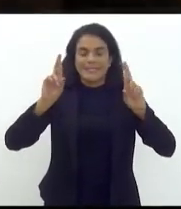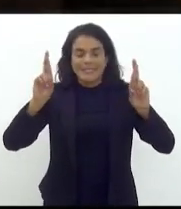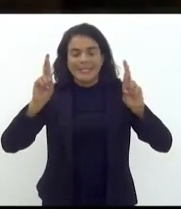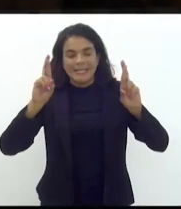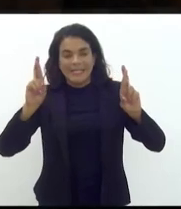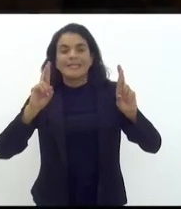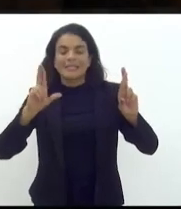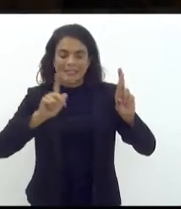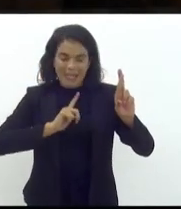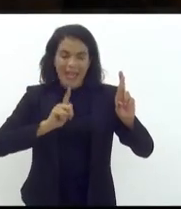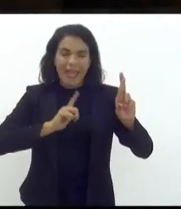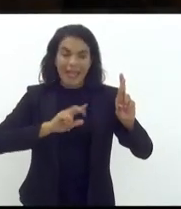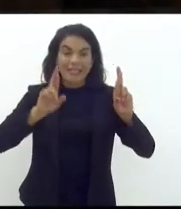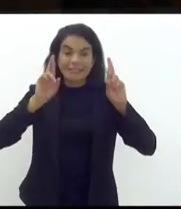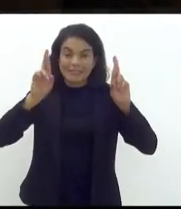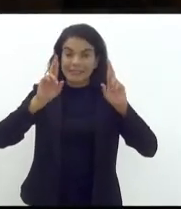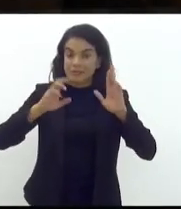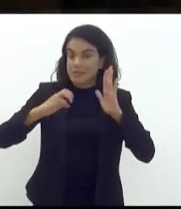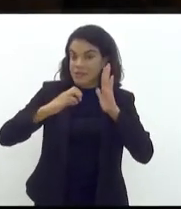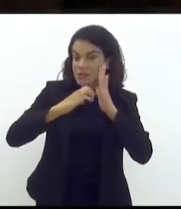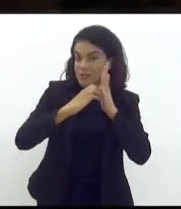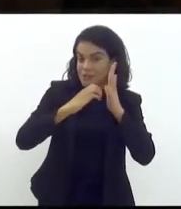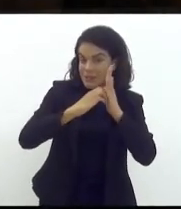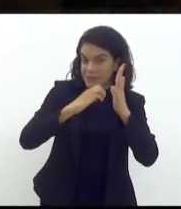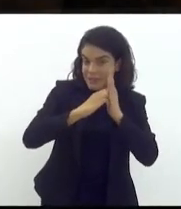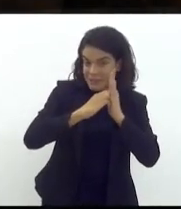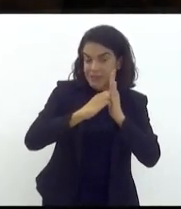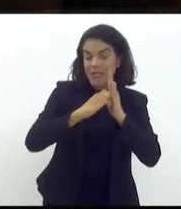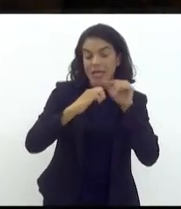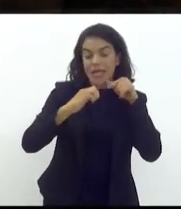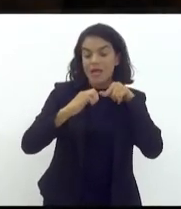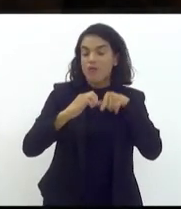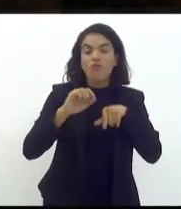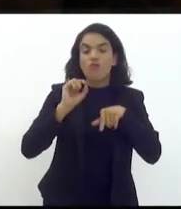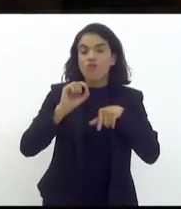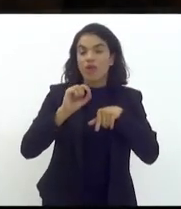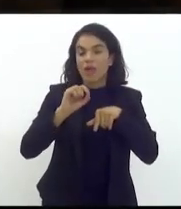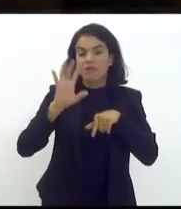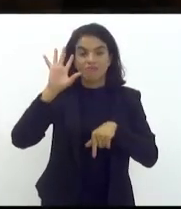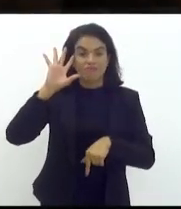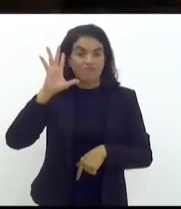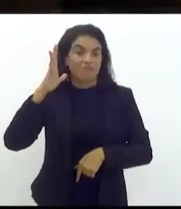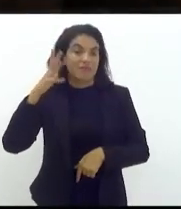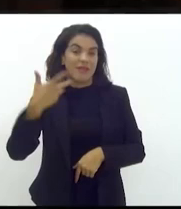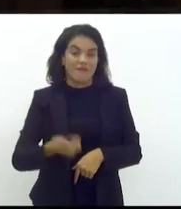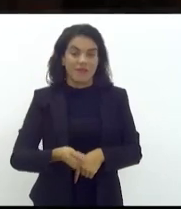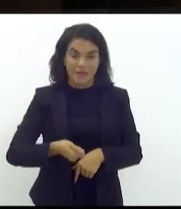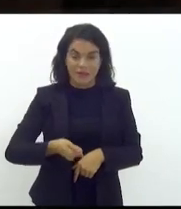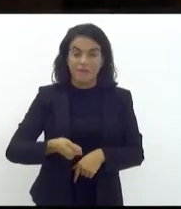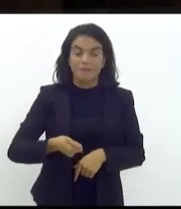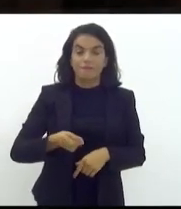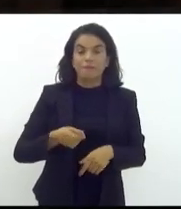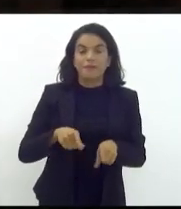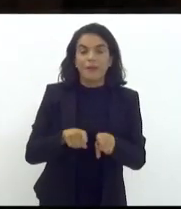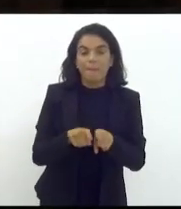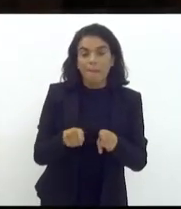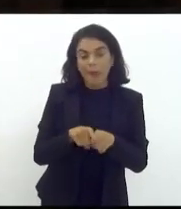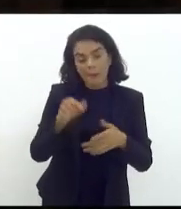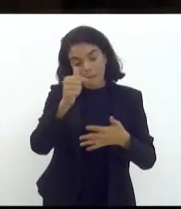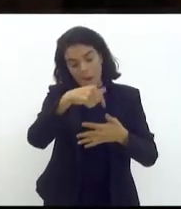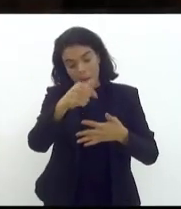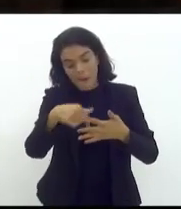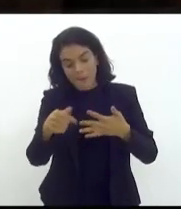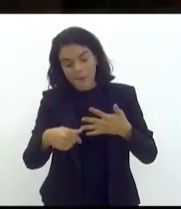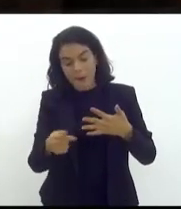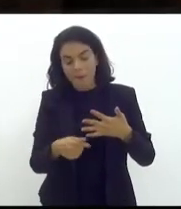que no senado federal esse seja um dos pontos que possam ser